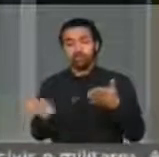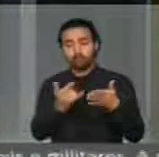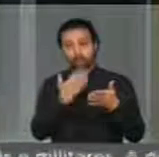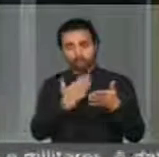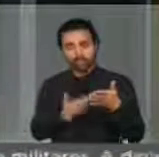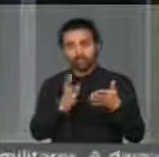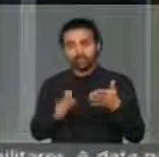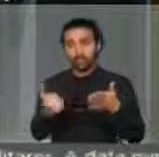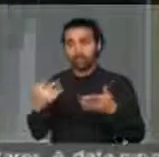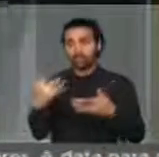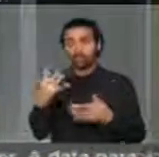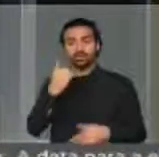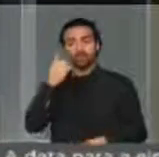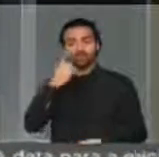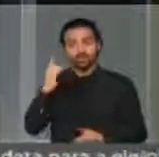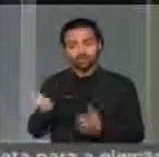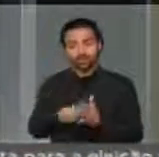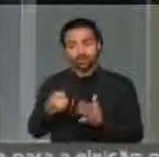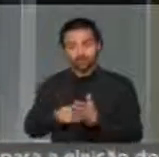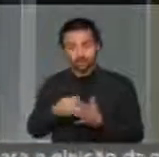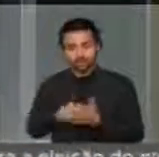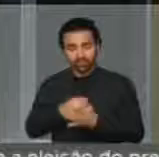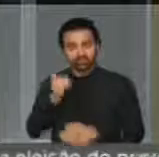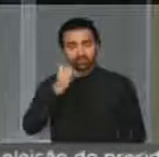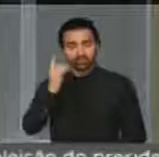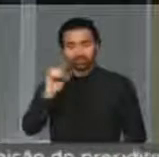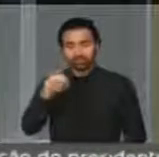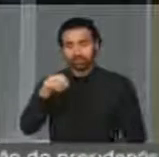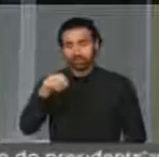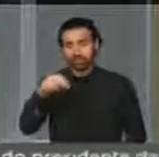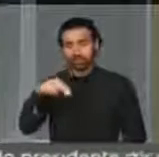14 parlamentares de iniciativa do deputado